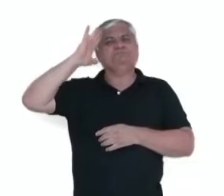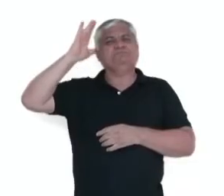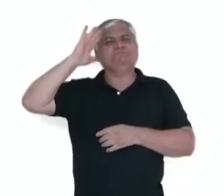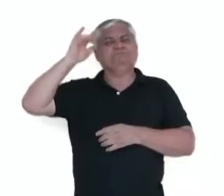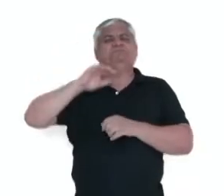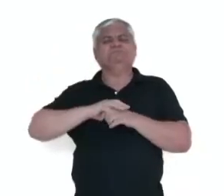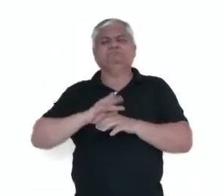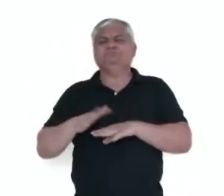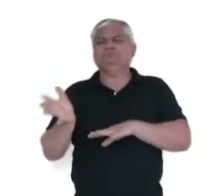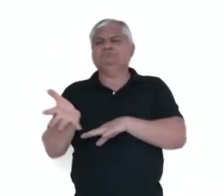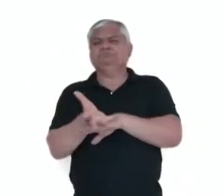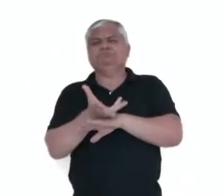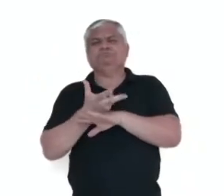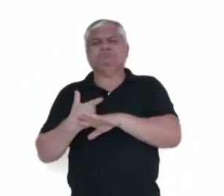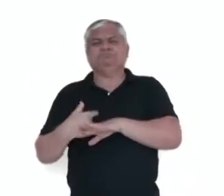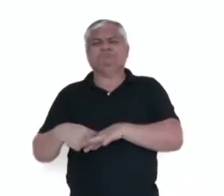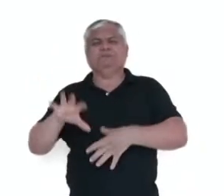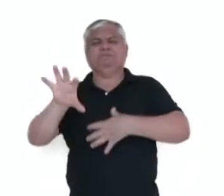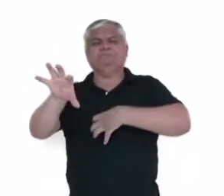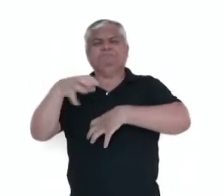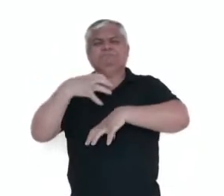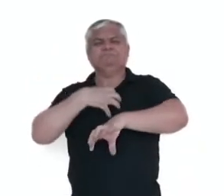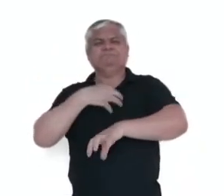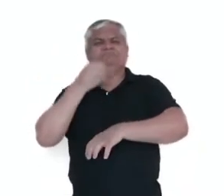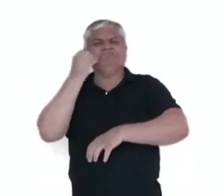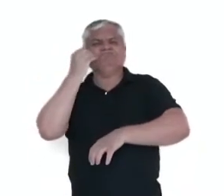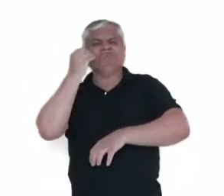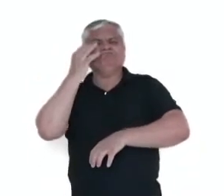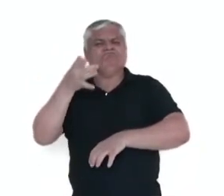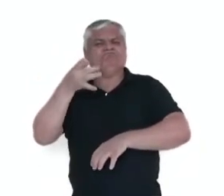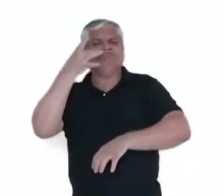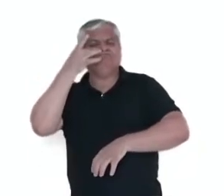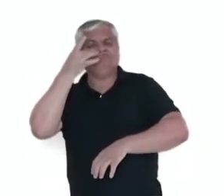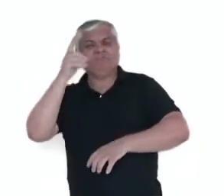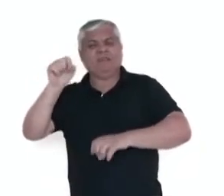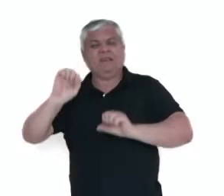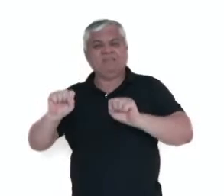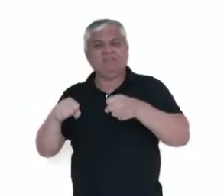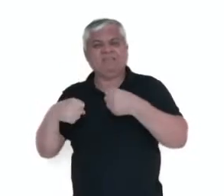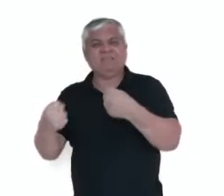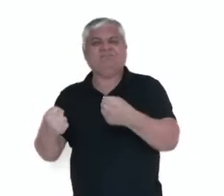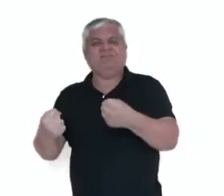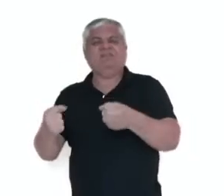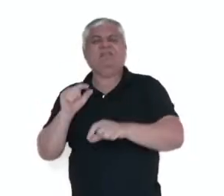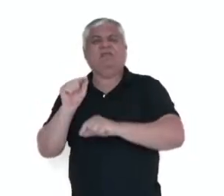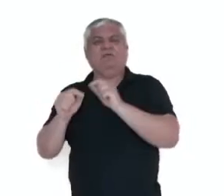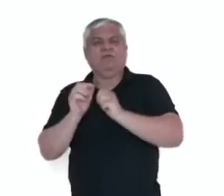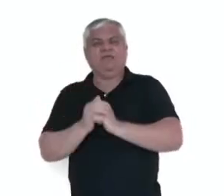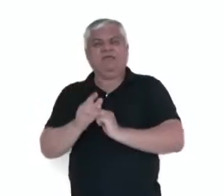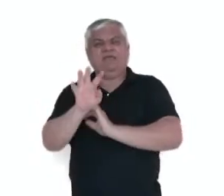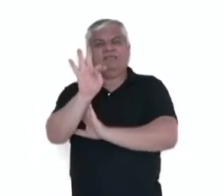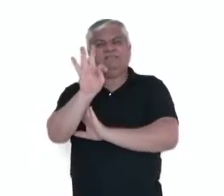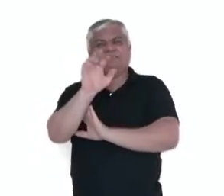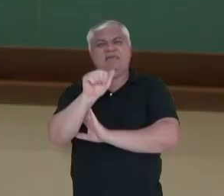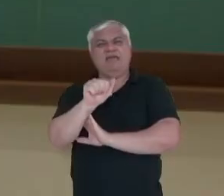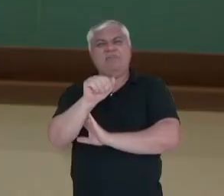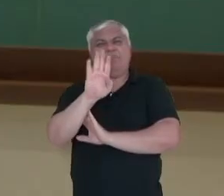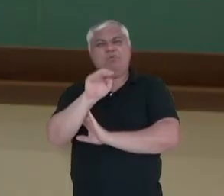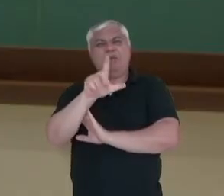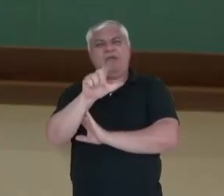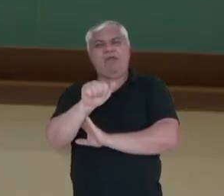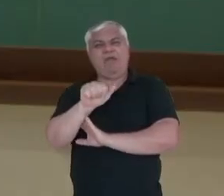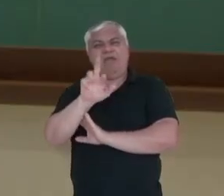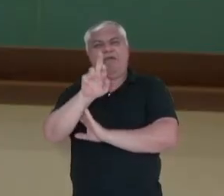filósofo empirista. Dentro do empirismo, ele defendia a ideia de tabula rasa. O que, que significa isso? A gente tem que